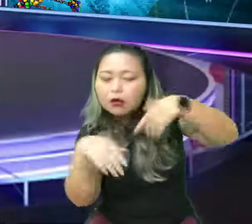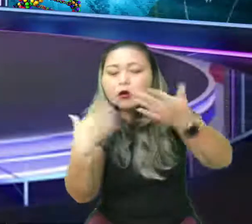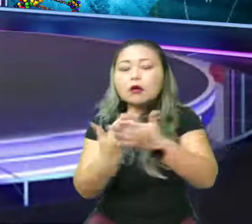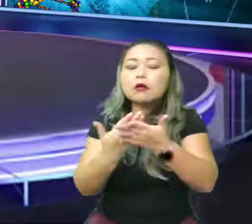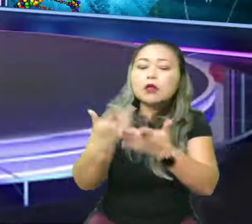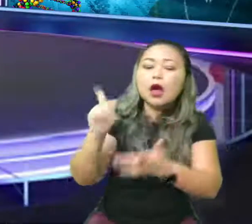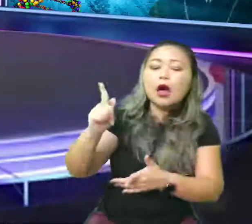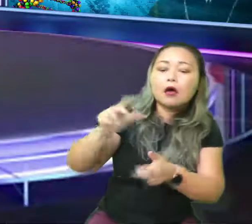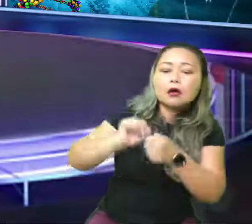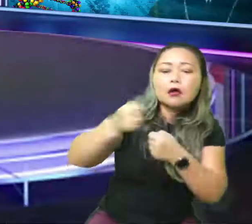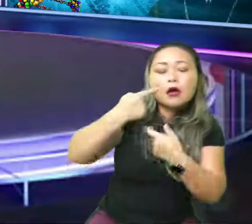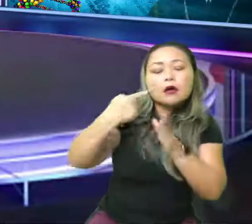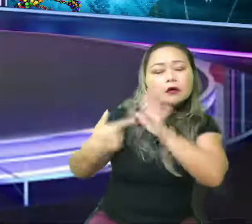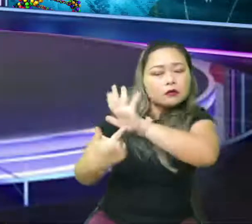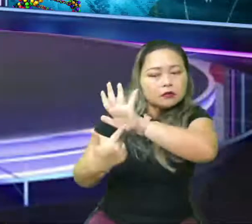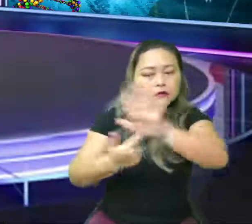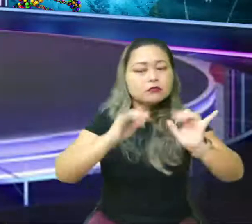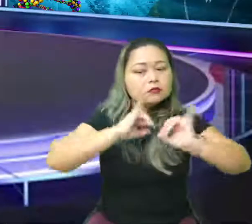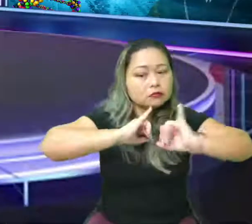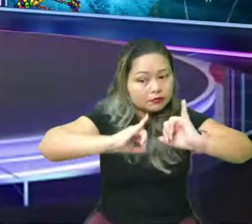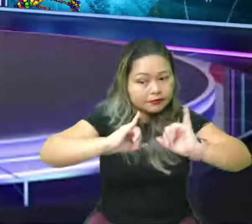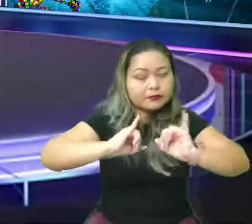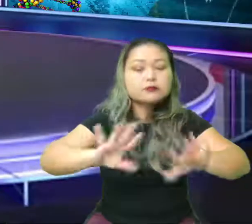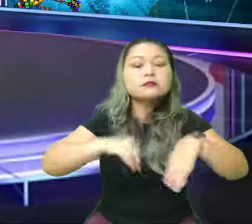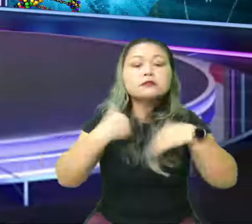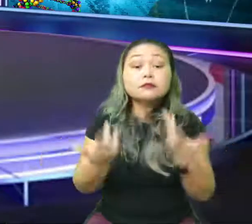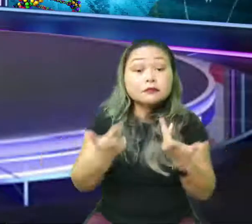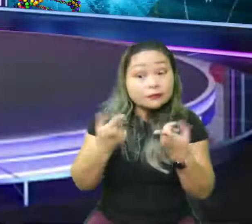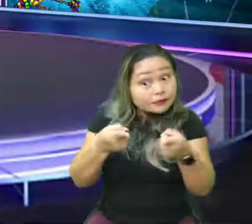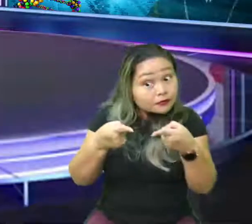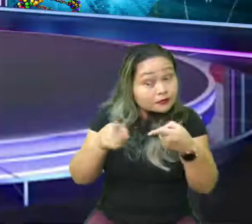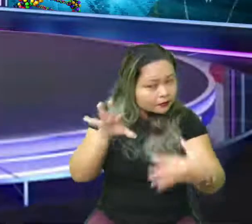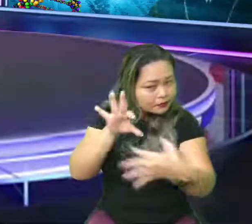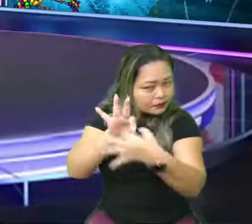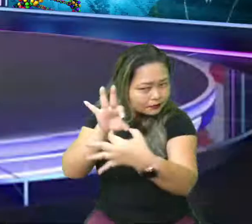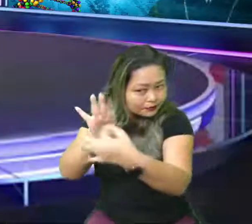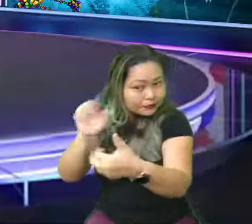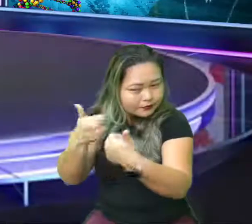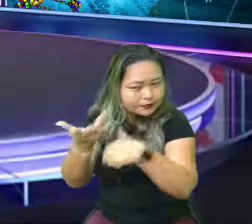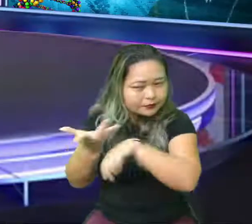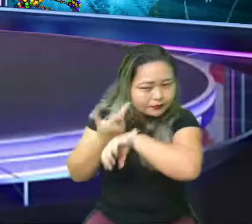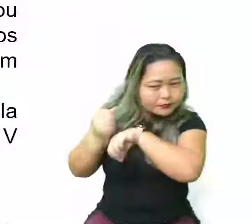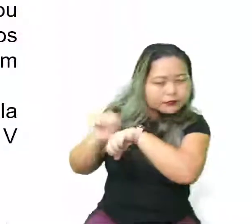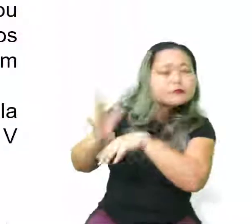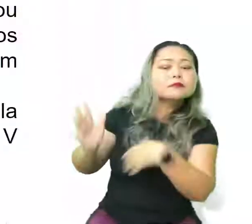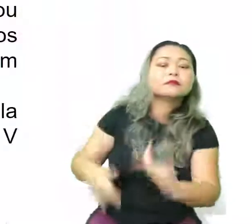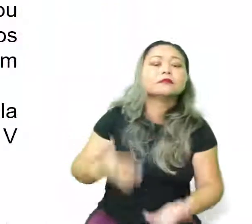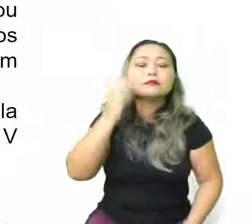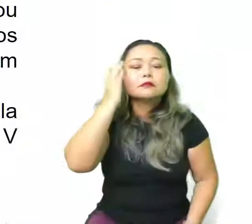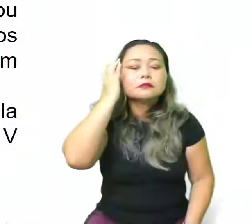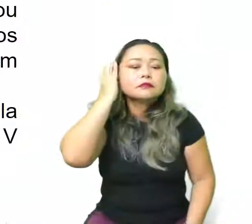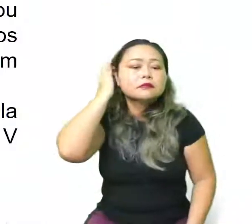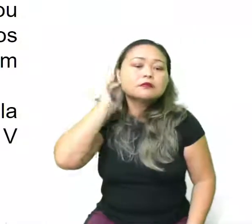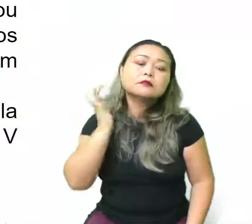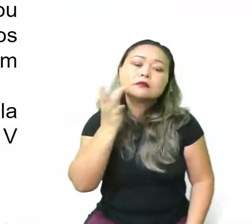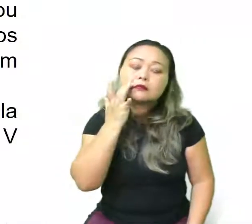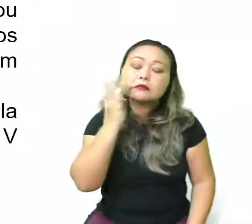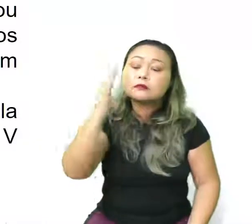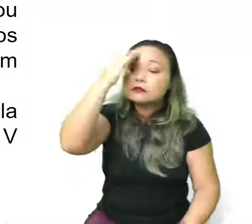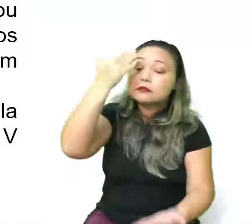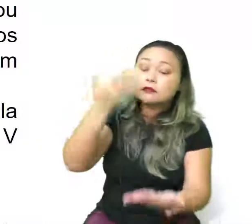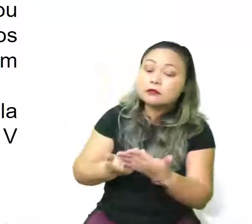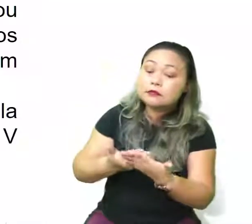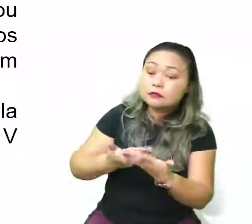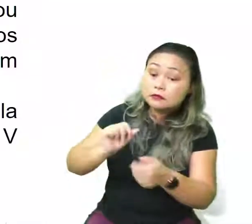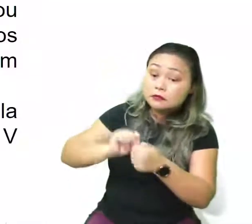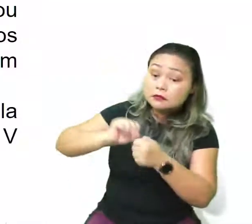de geografia que eles vão trazer essas informações para a gente. Olha aí, ó, conexão, né, gente? Então vamos lá. Acredita-se que